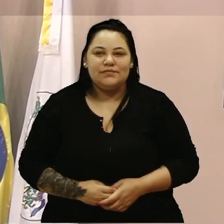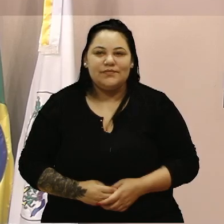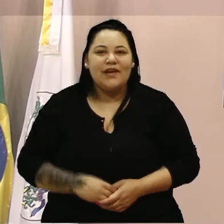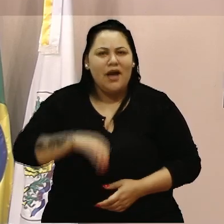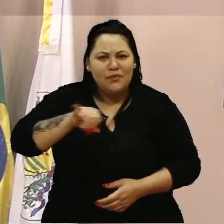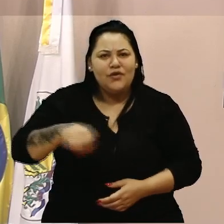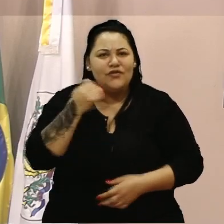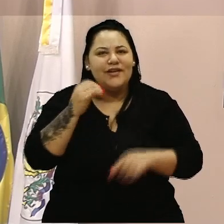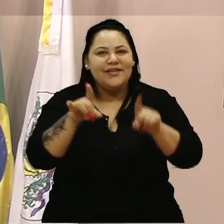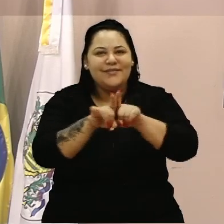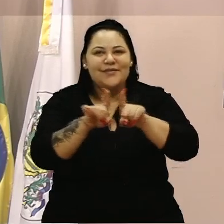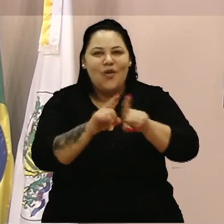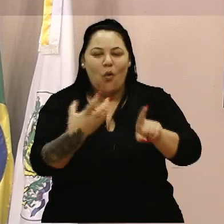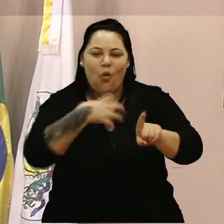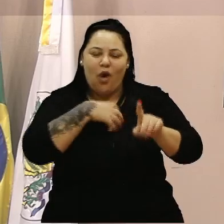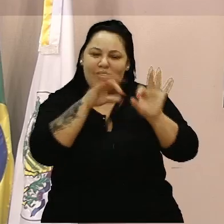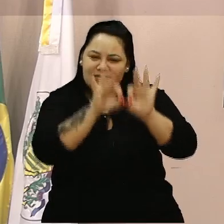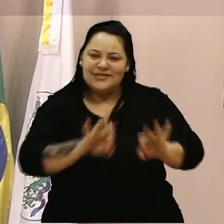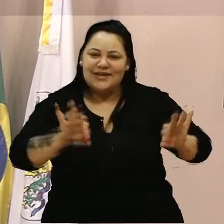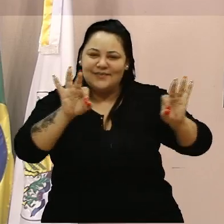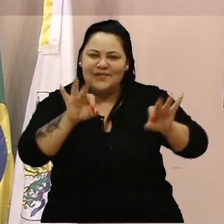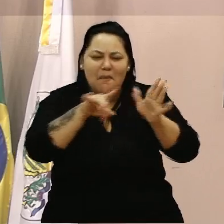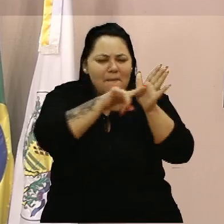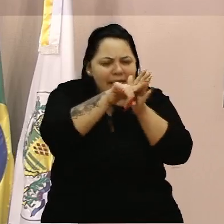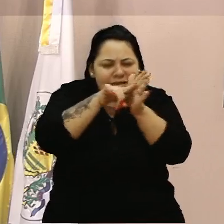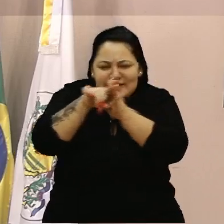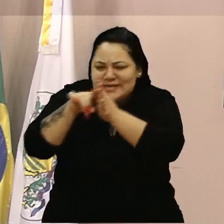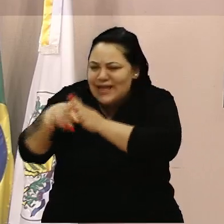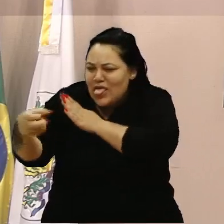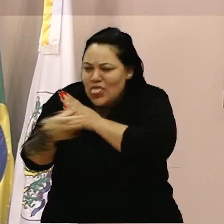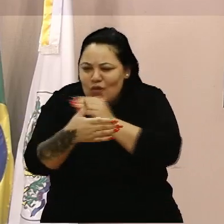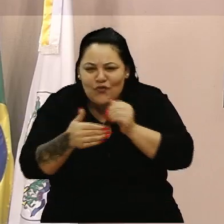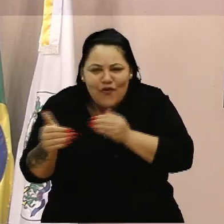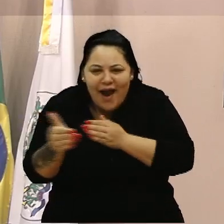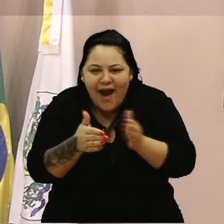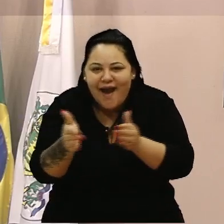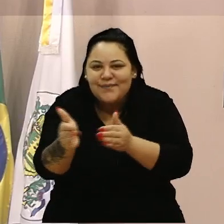Aproveite a simplicidade, explore novos caminhos